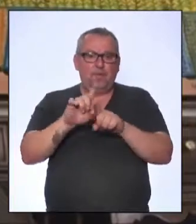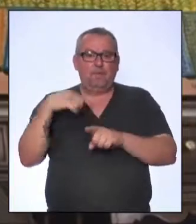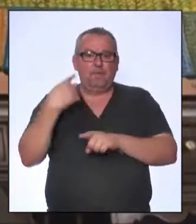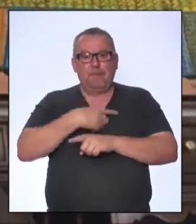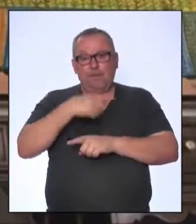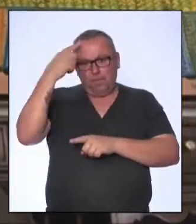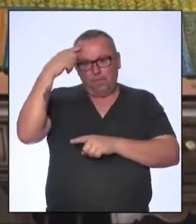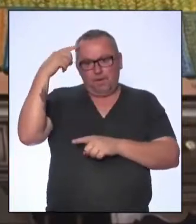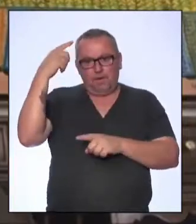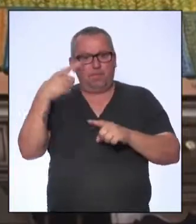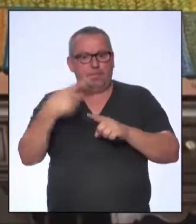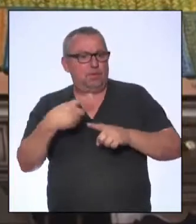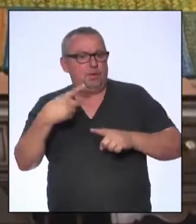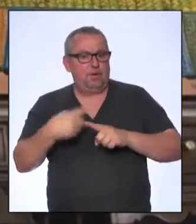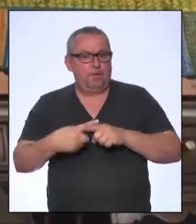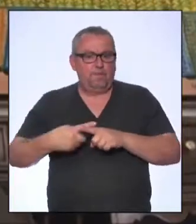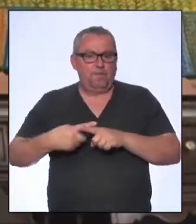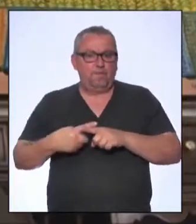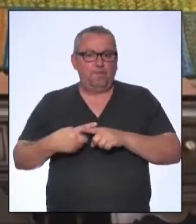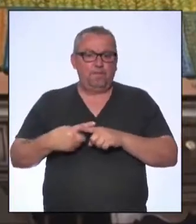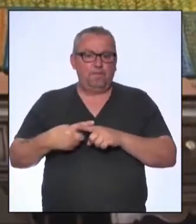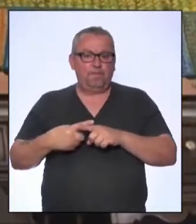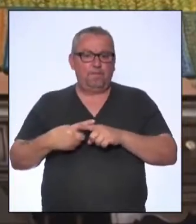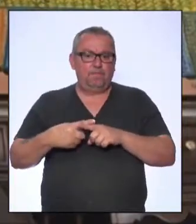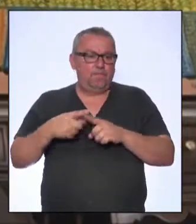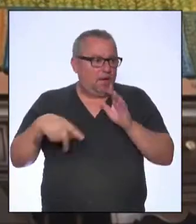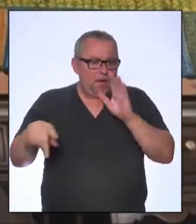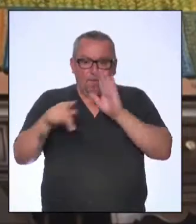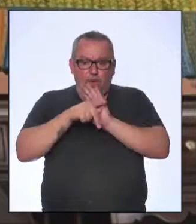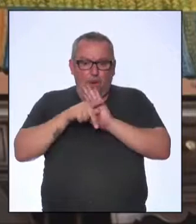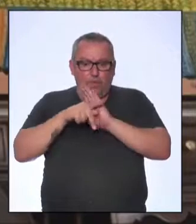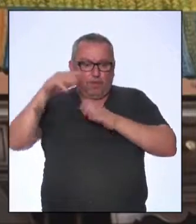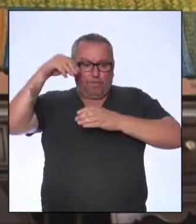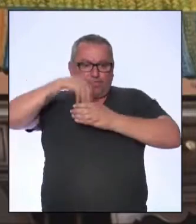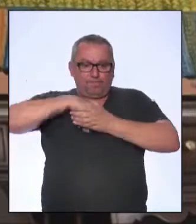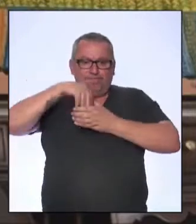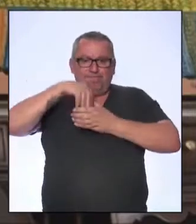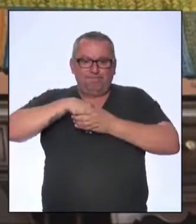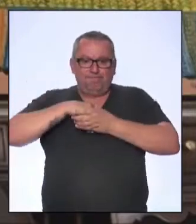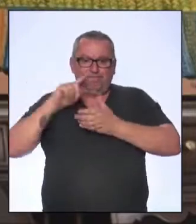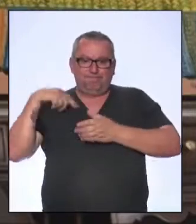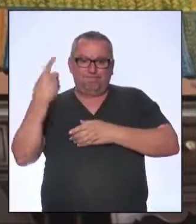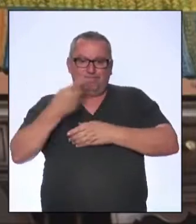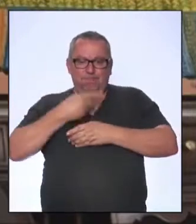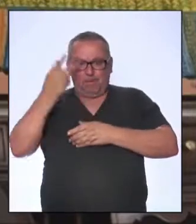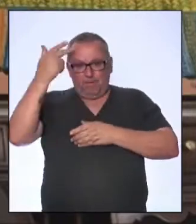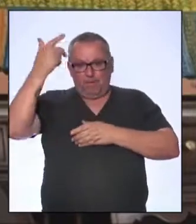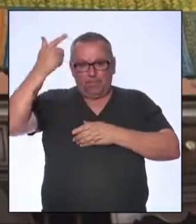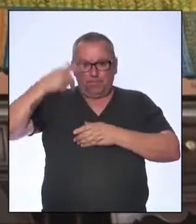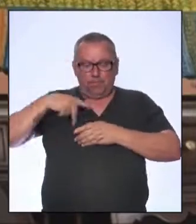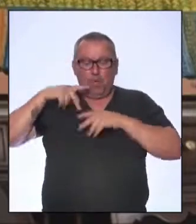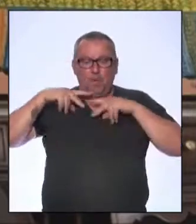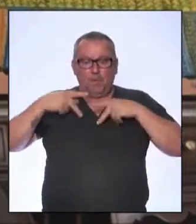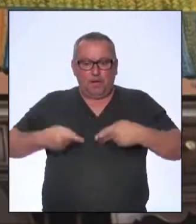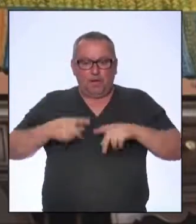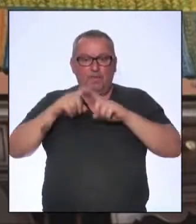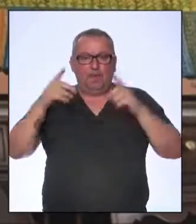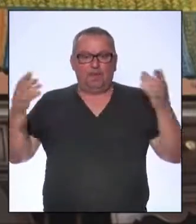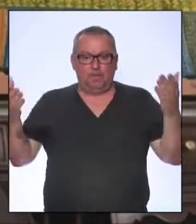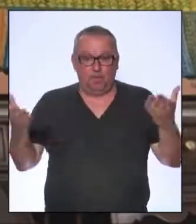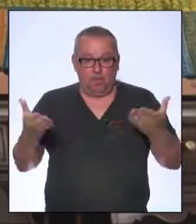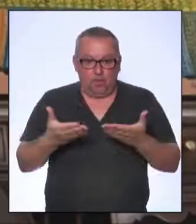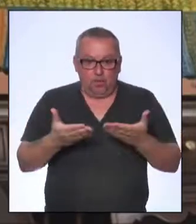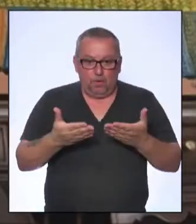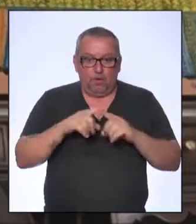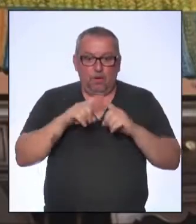pensa porque faz parte da nossa natureza. Mas hoje, e